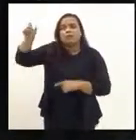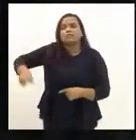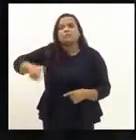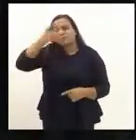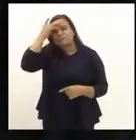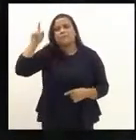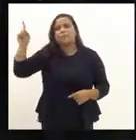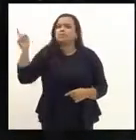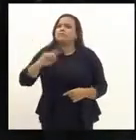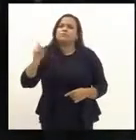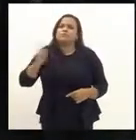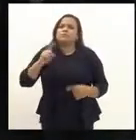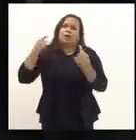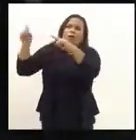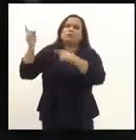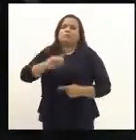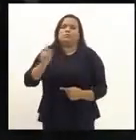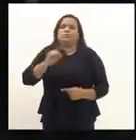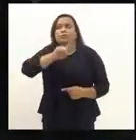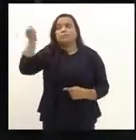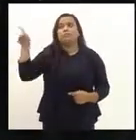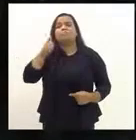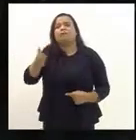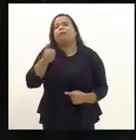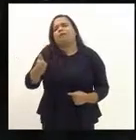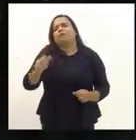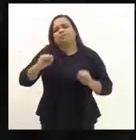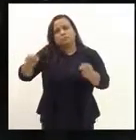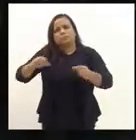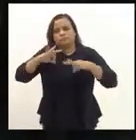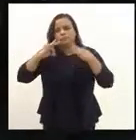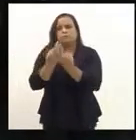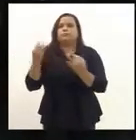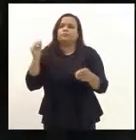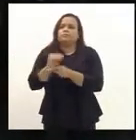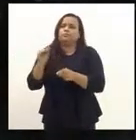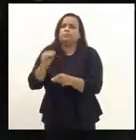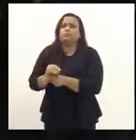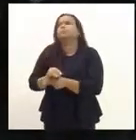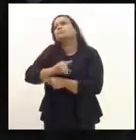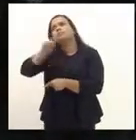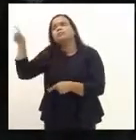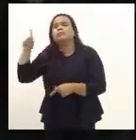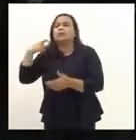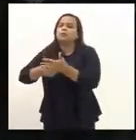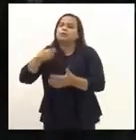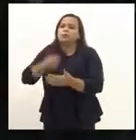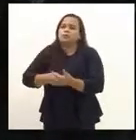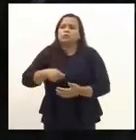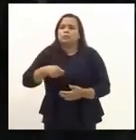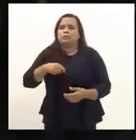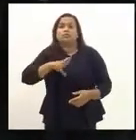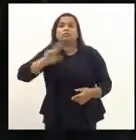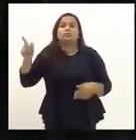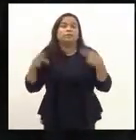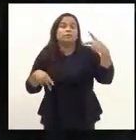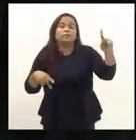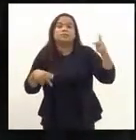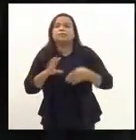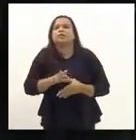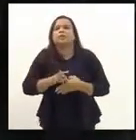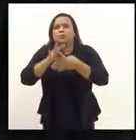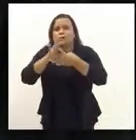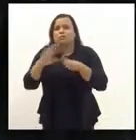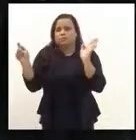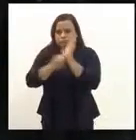chefes de família pessoas que lutam pelo nosso país diferente do líder político dela o maconheiro